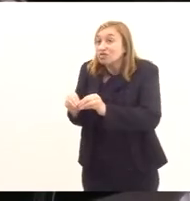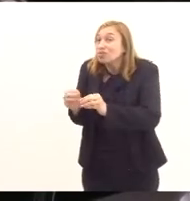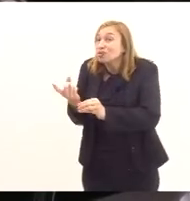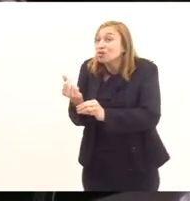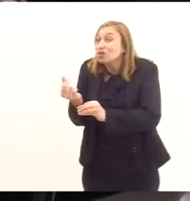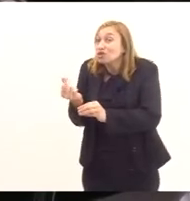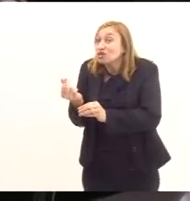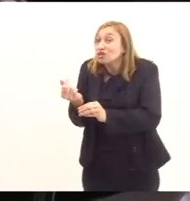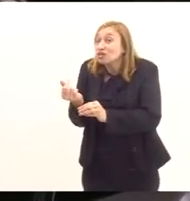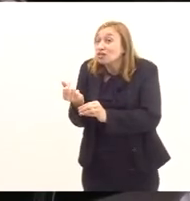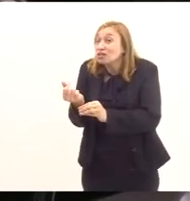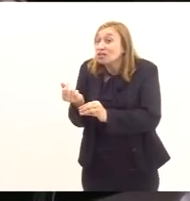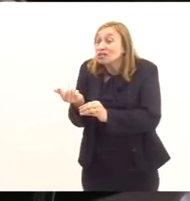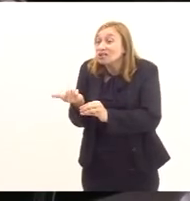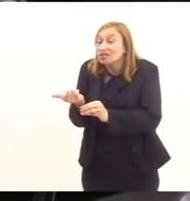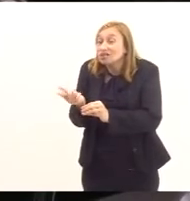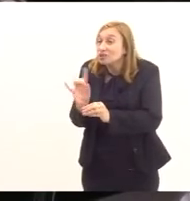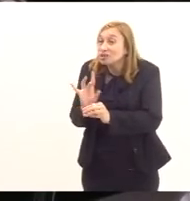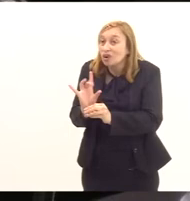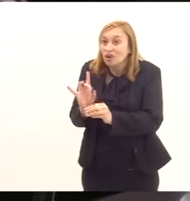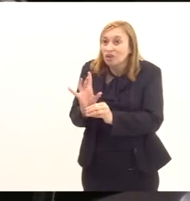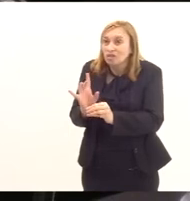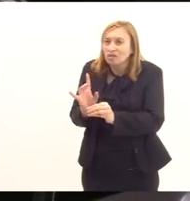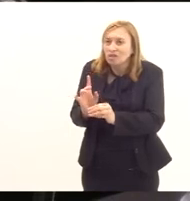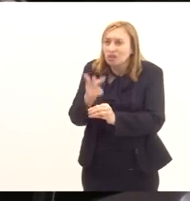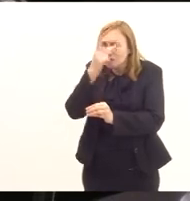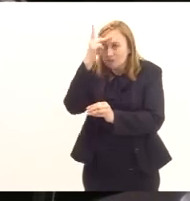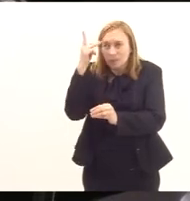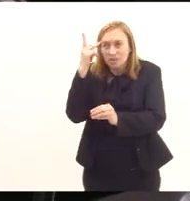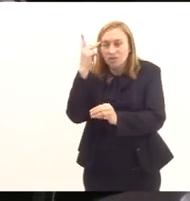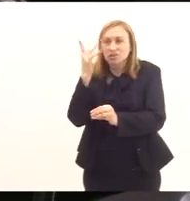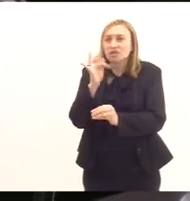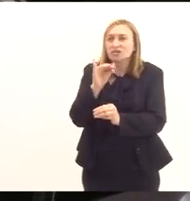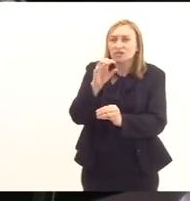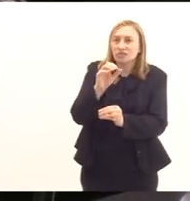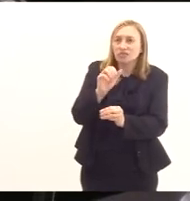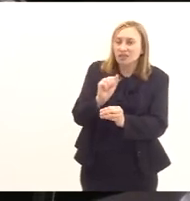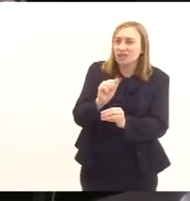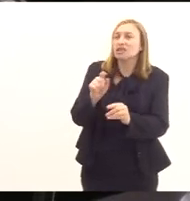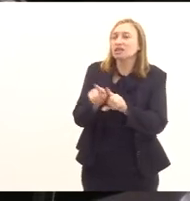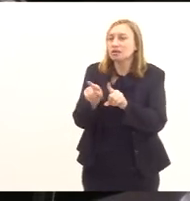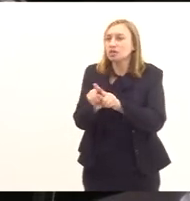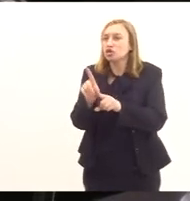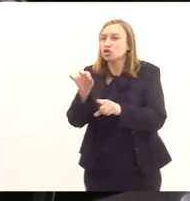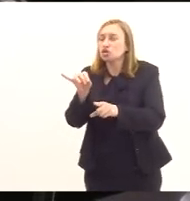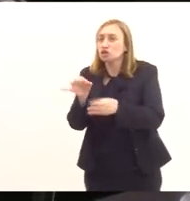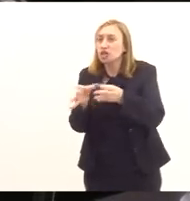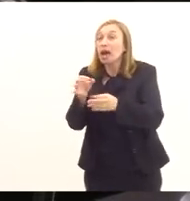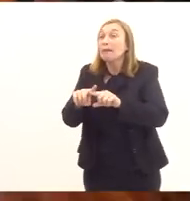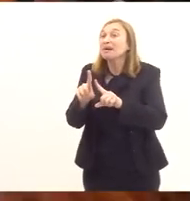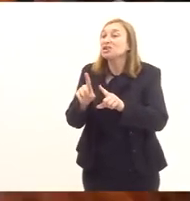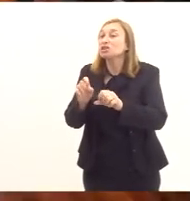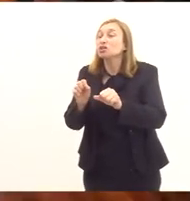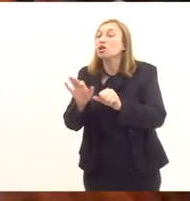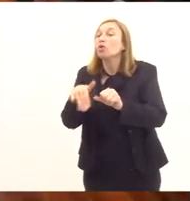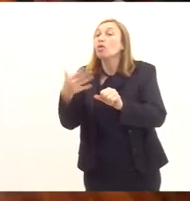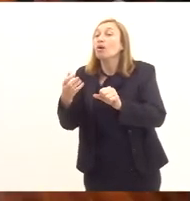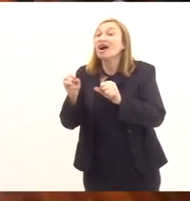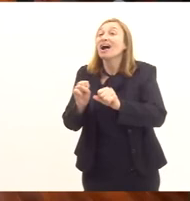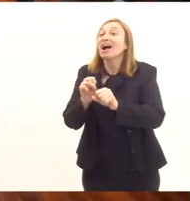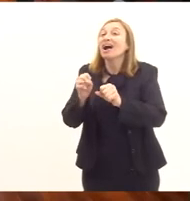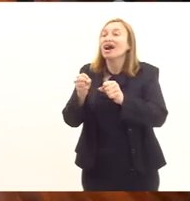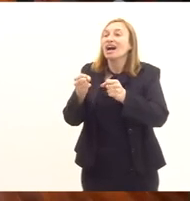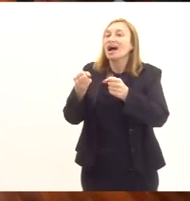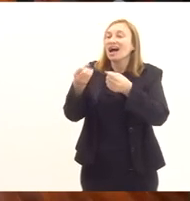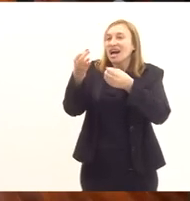são são demonstrativos de transferências feitas para pessoas físicas e jurídicas agora qual a transparência disso